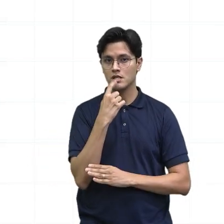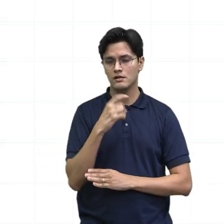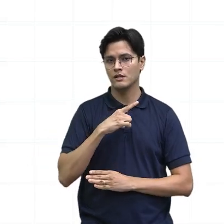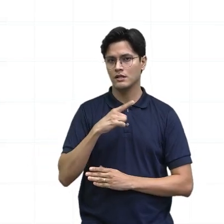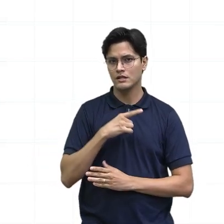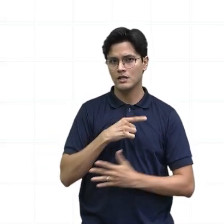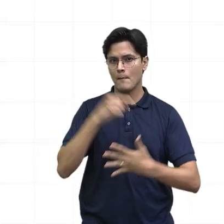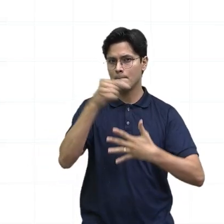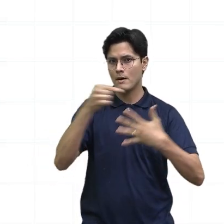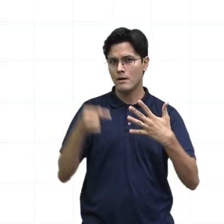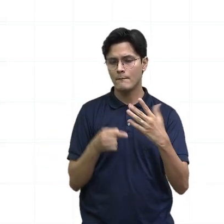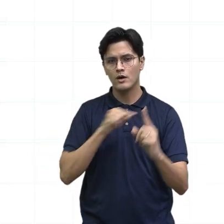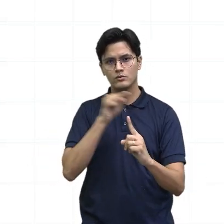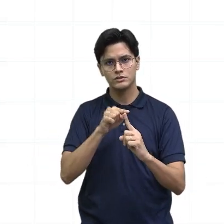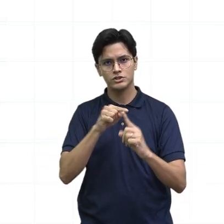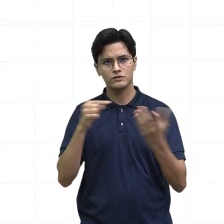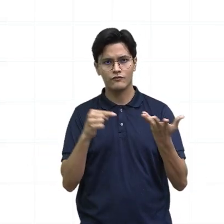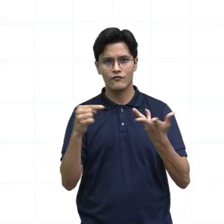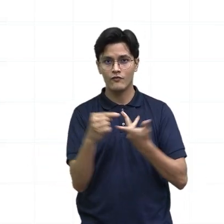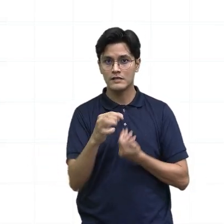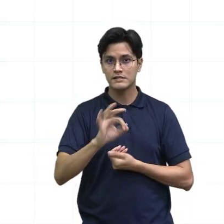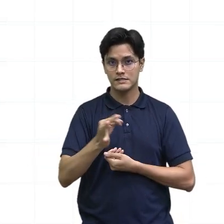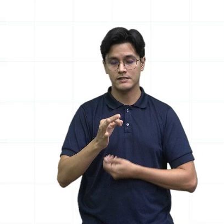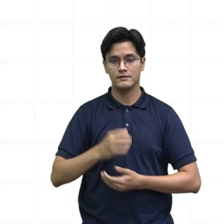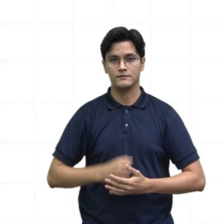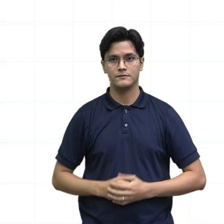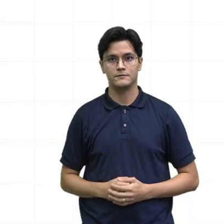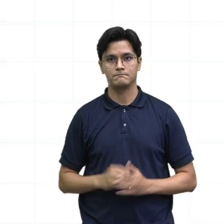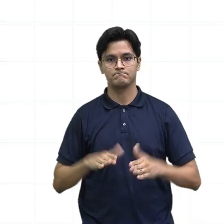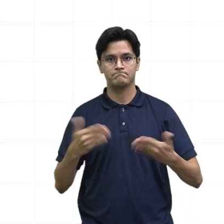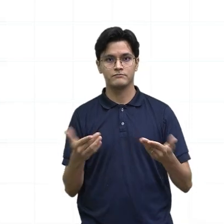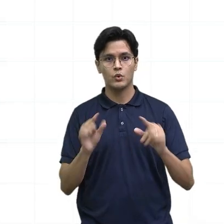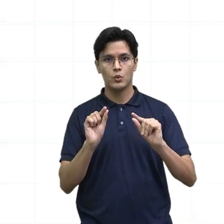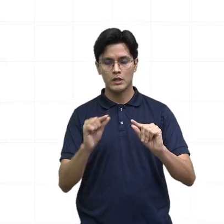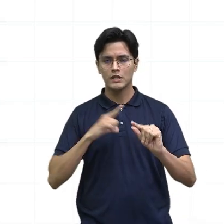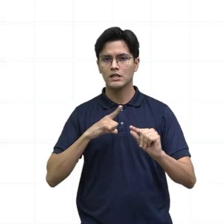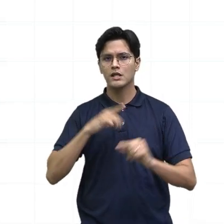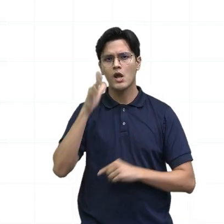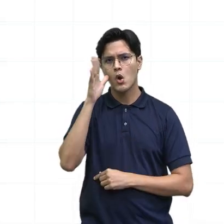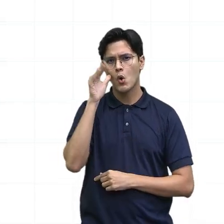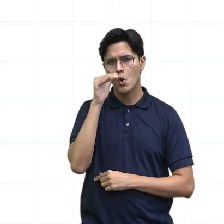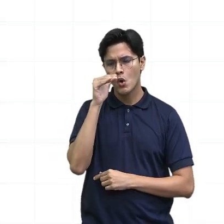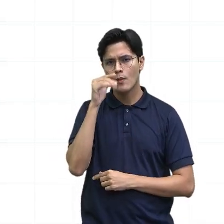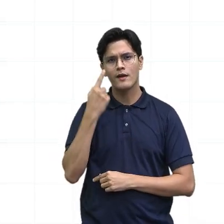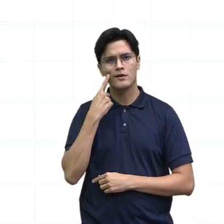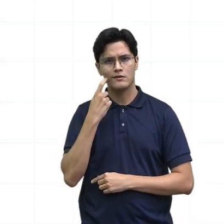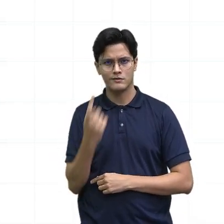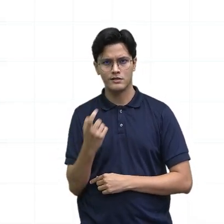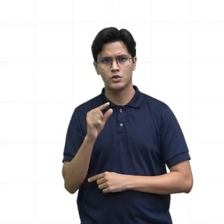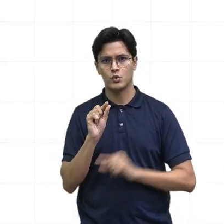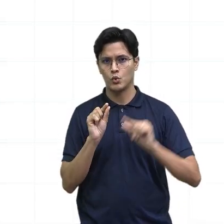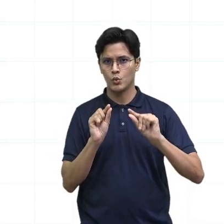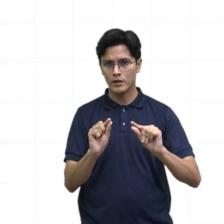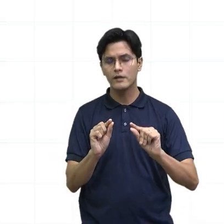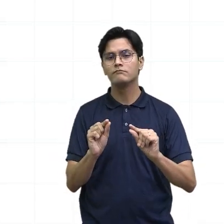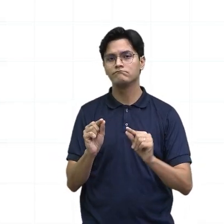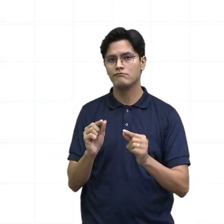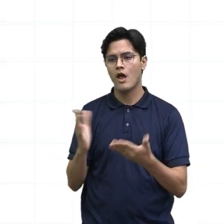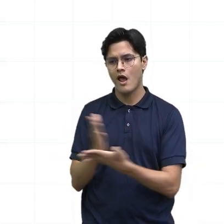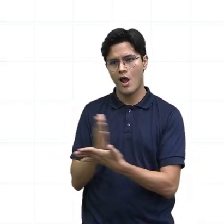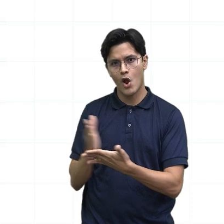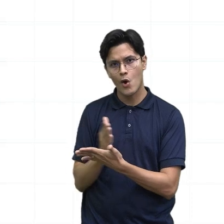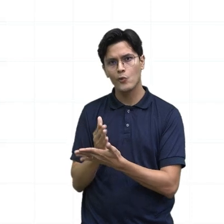uma delas, né, é até interessante a gente falar, que uma curiosidade, que alguns pesquisadores têm aliado, então,